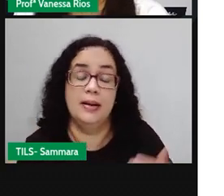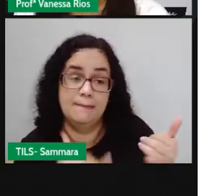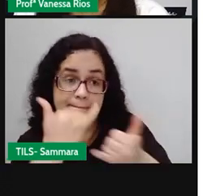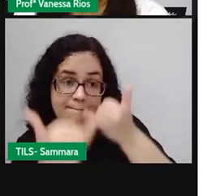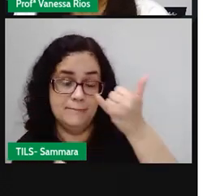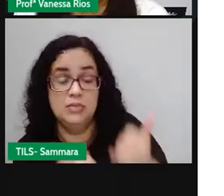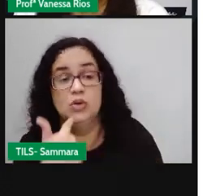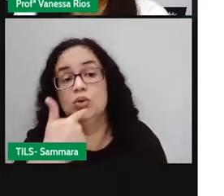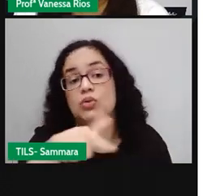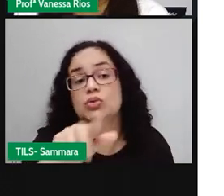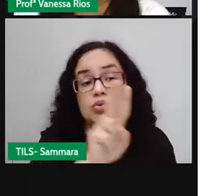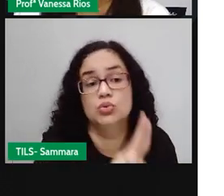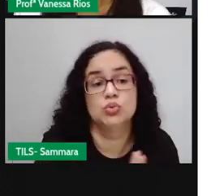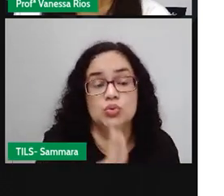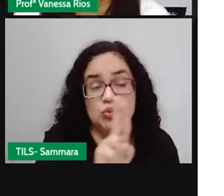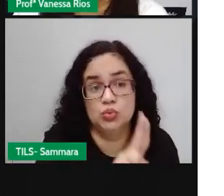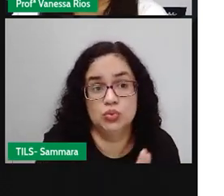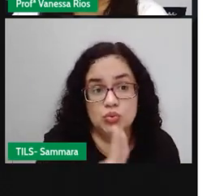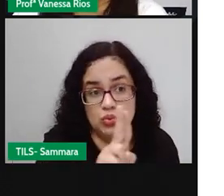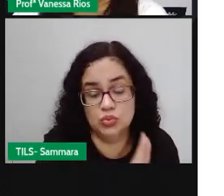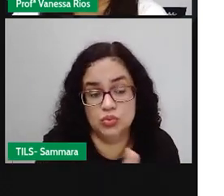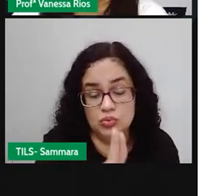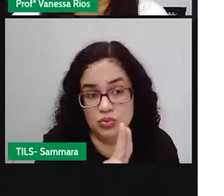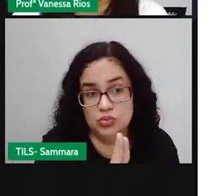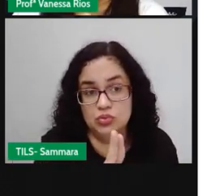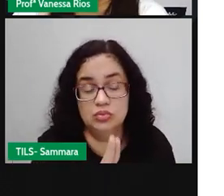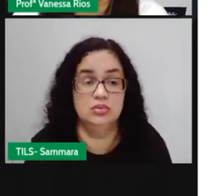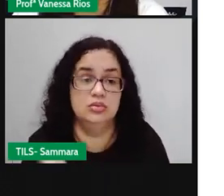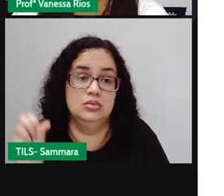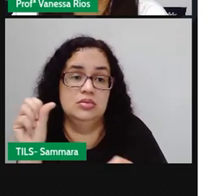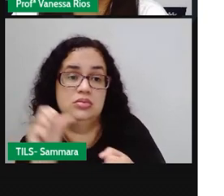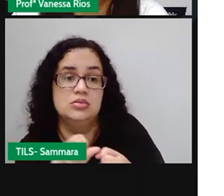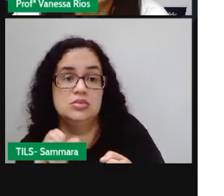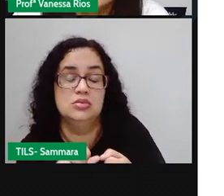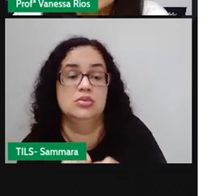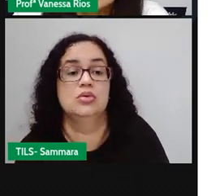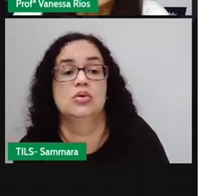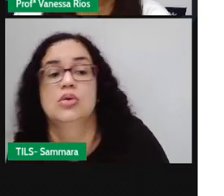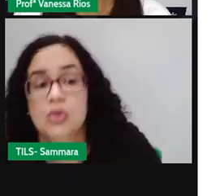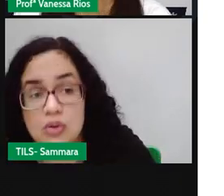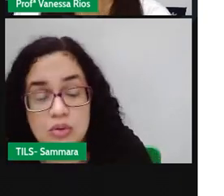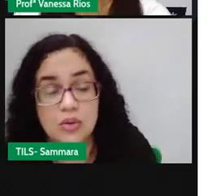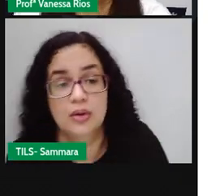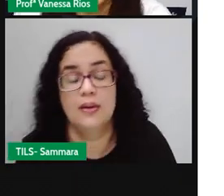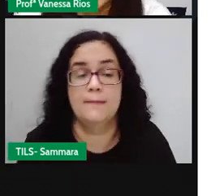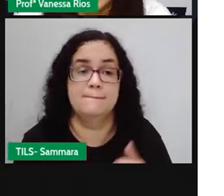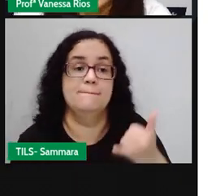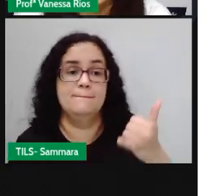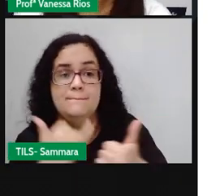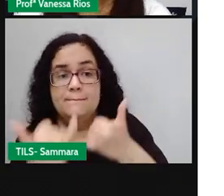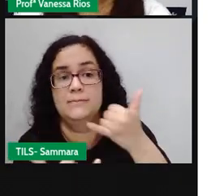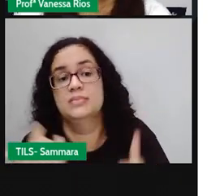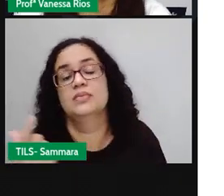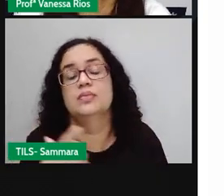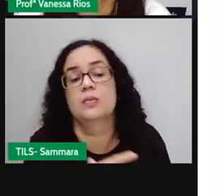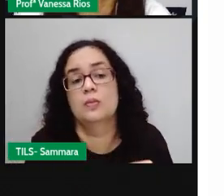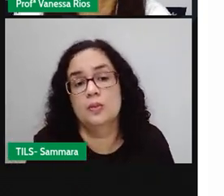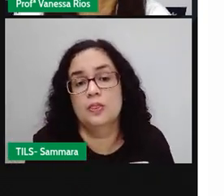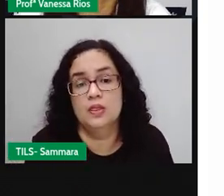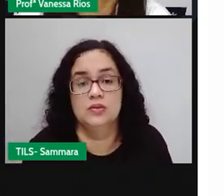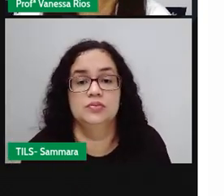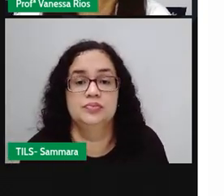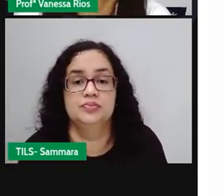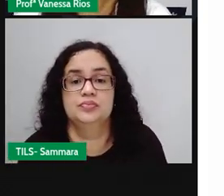e em outras utilidades. Além da fabricação, da constituição do brinquedo, ele também aparece de outras